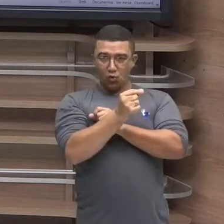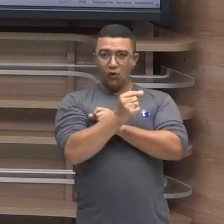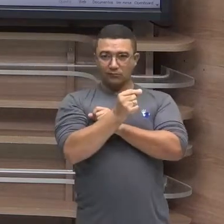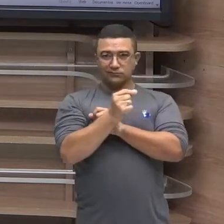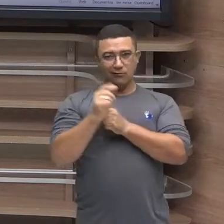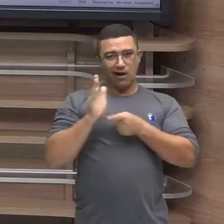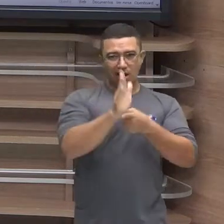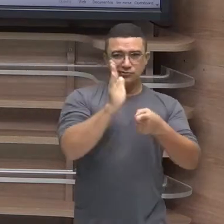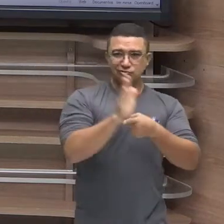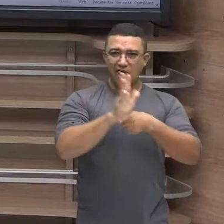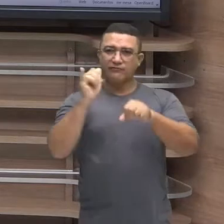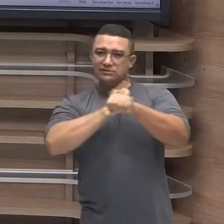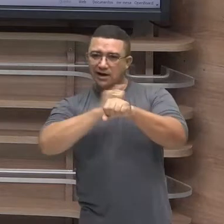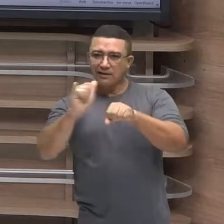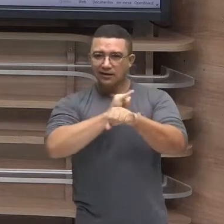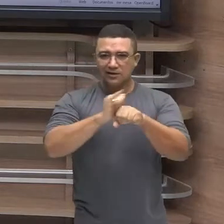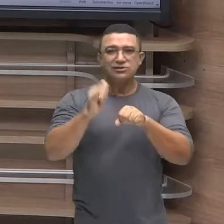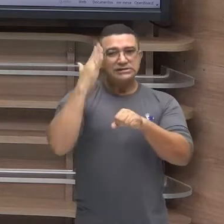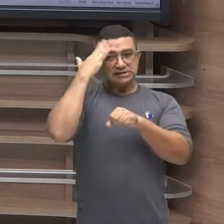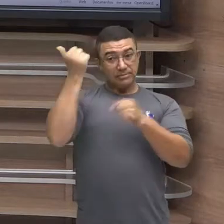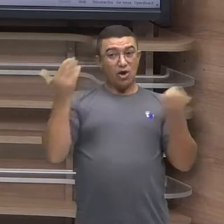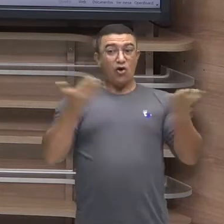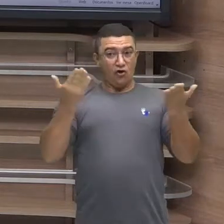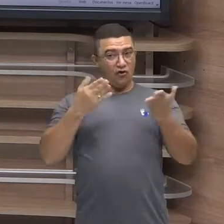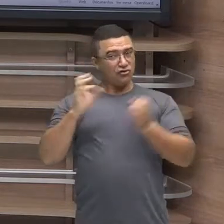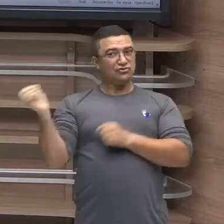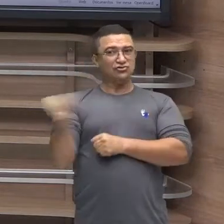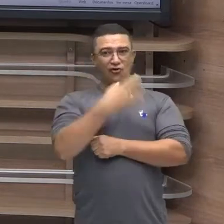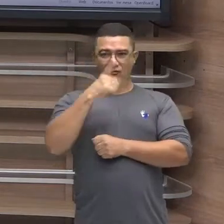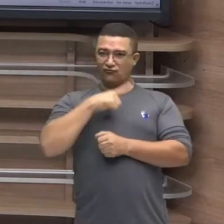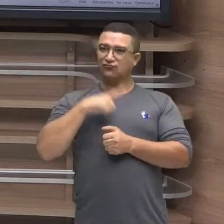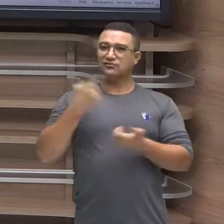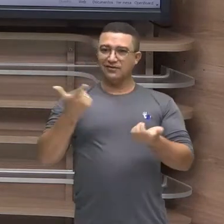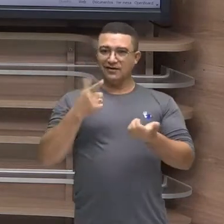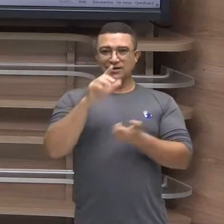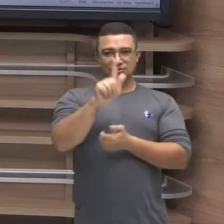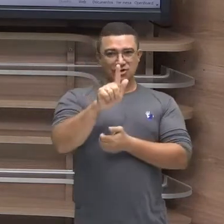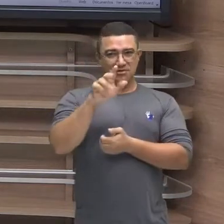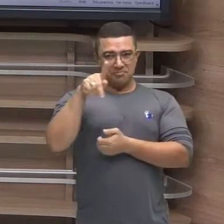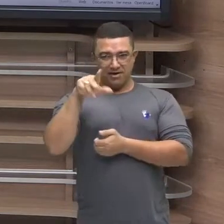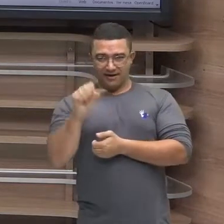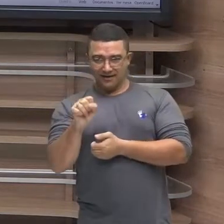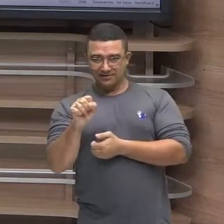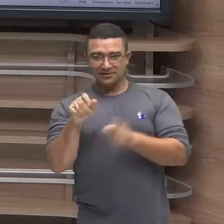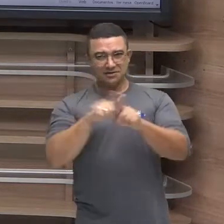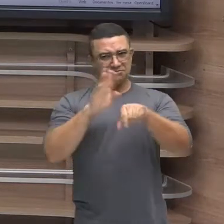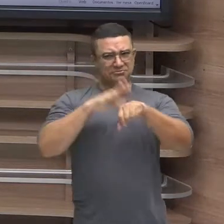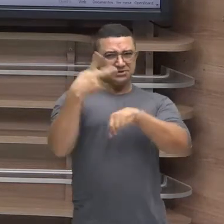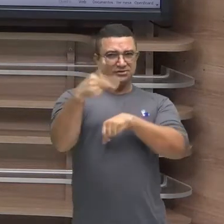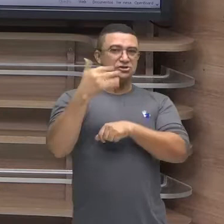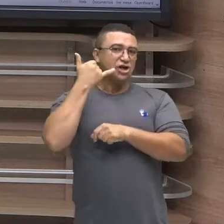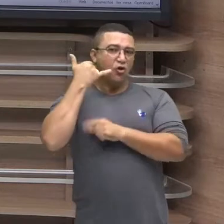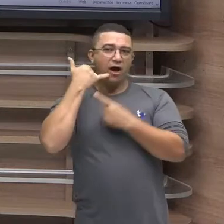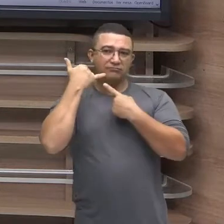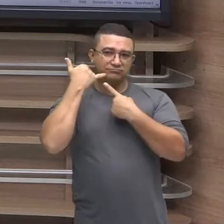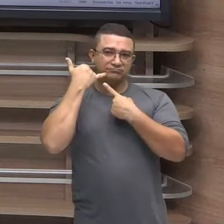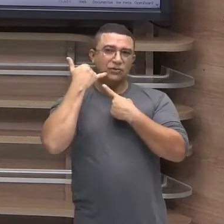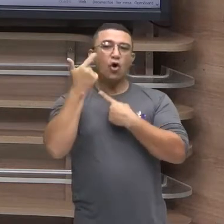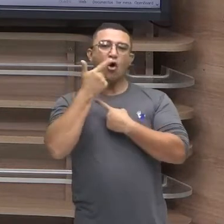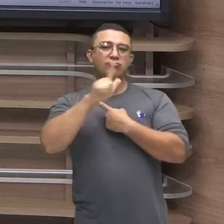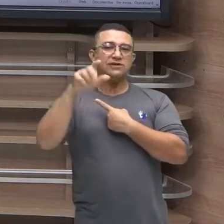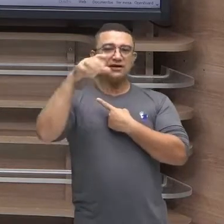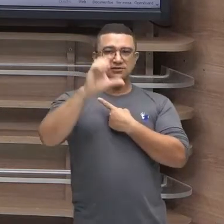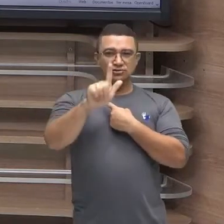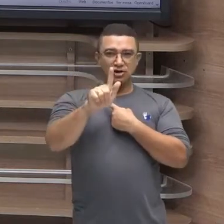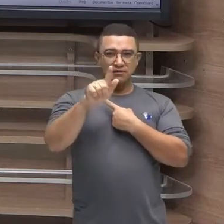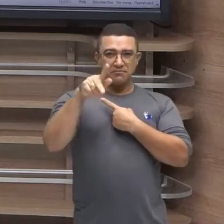que são GPS, até mesmo do seu próprio celular você consegue obter a sua localização. E aí a gente vai ver